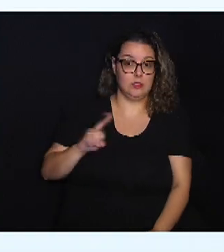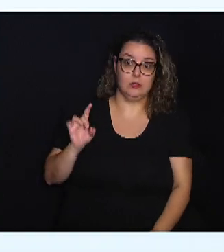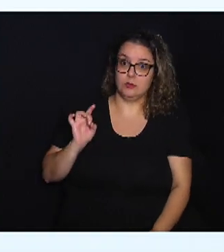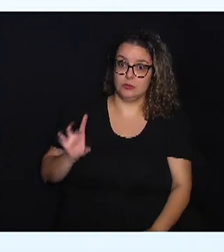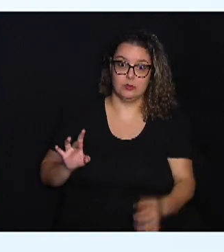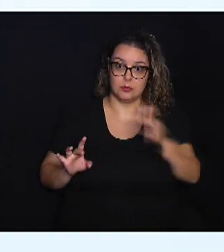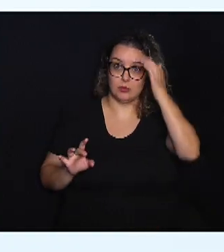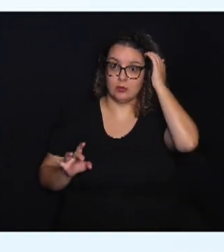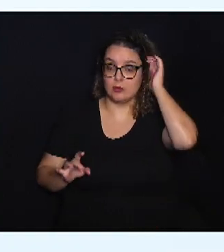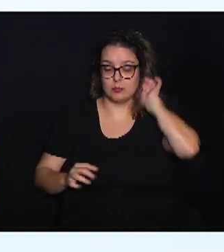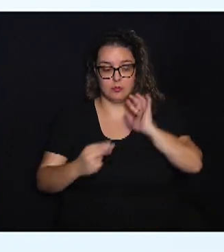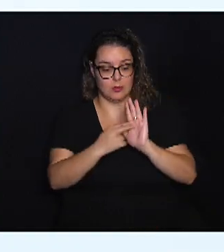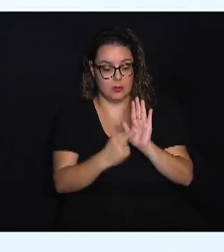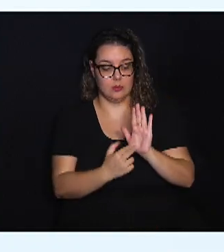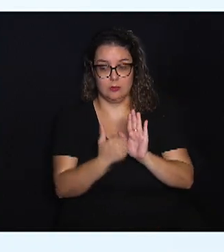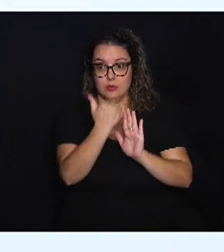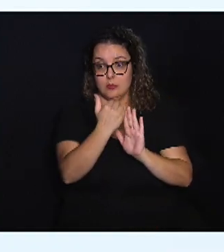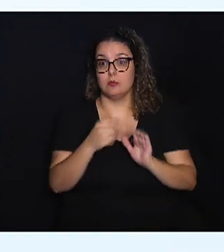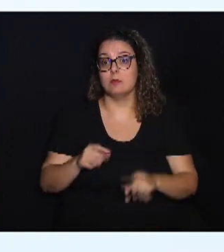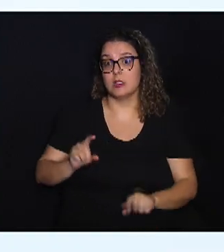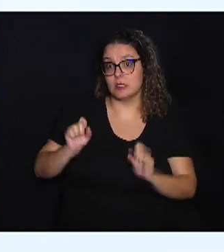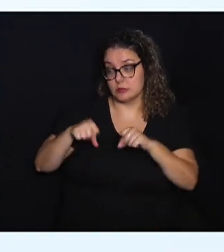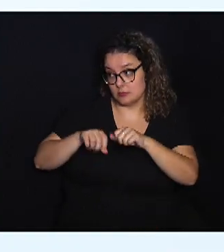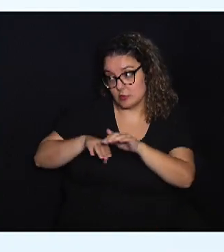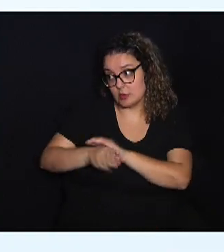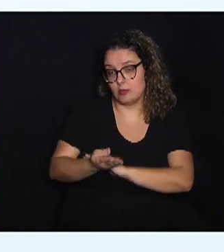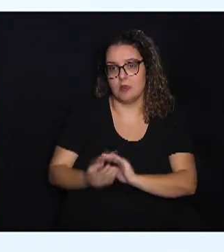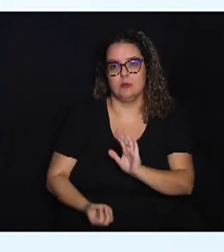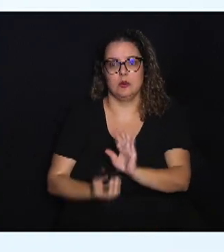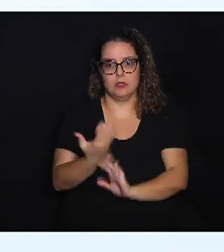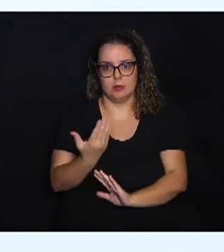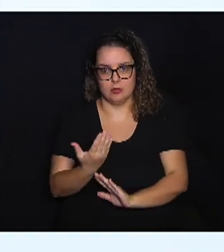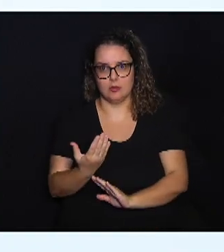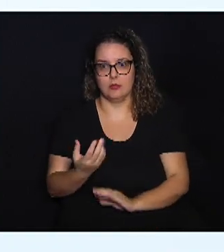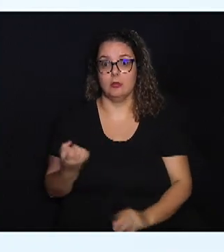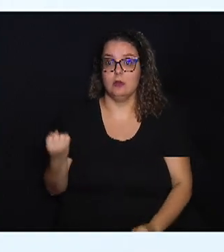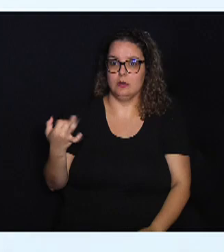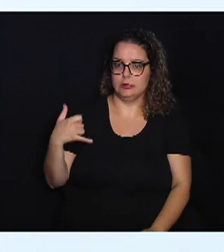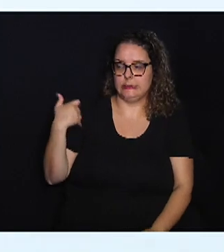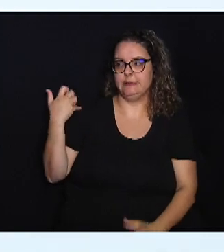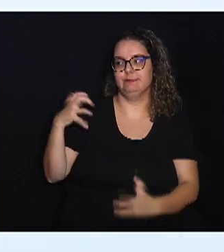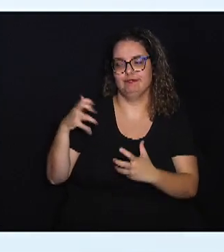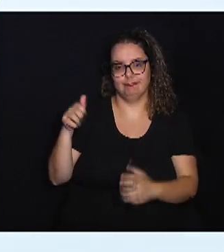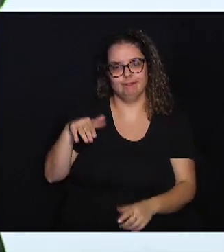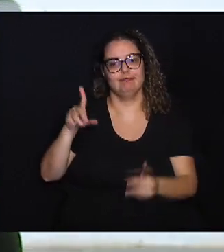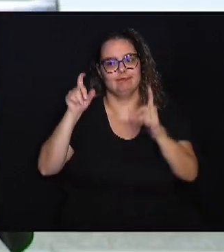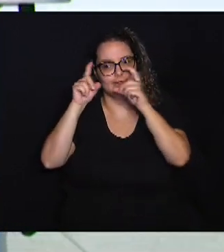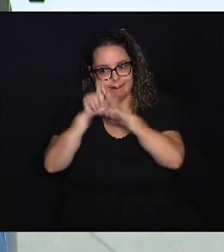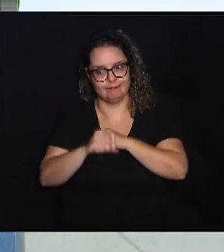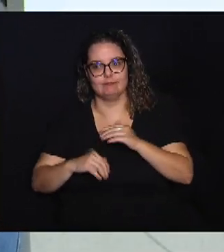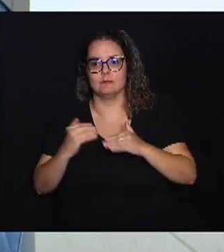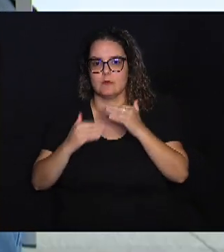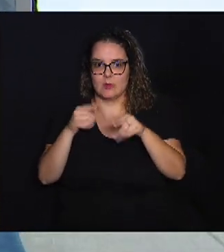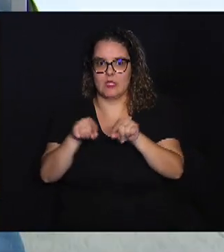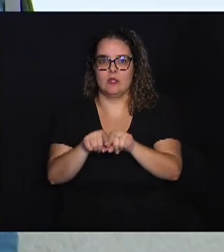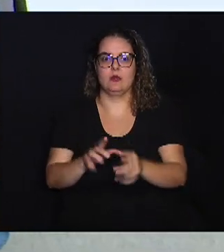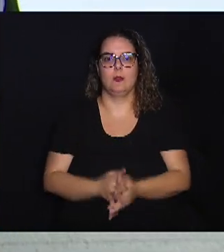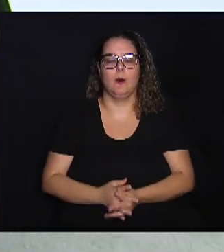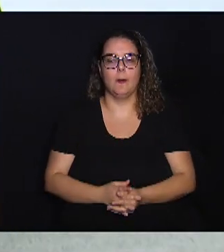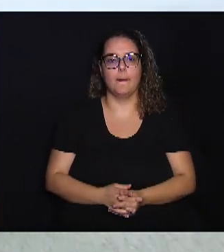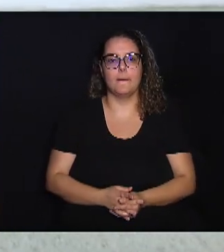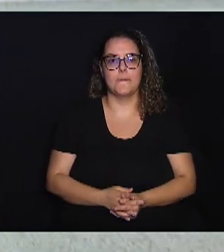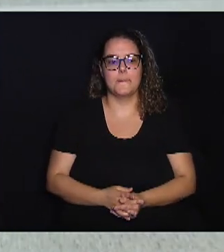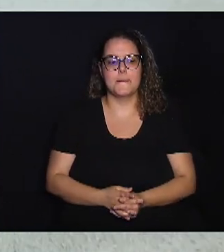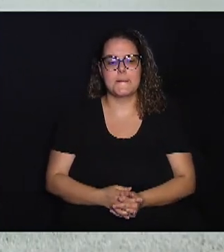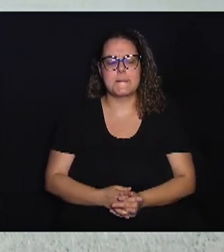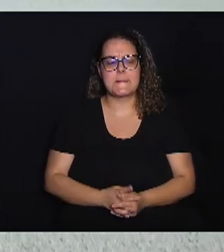subir a sua nota, mas para criar esse hábito. Porque quanto mais velho a gente fica, mais difícil é desenvolver também. Qual o